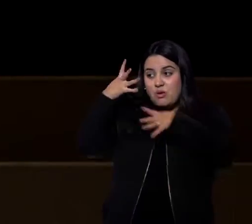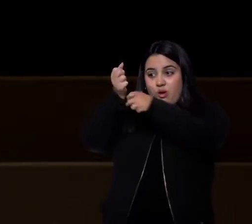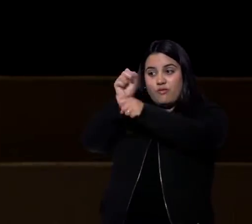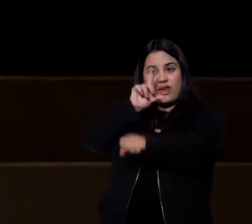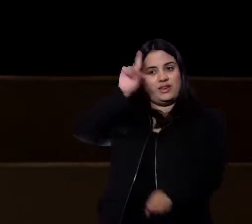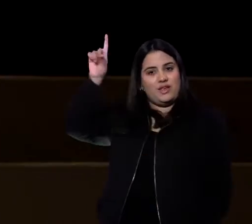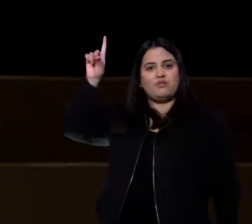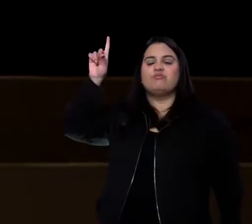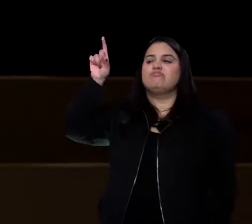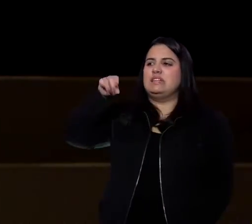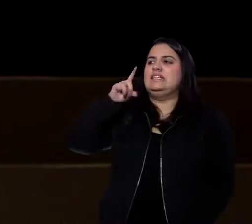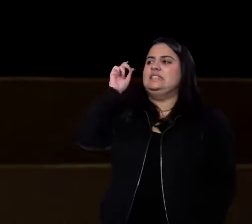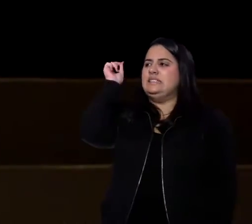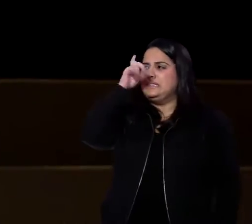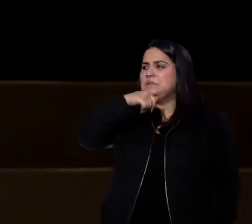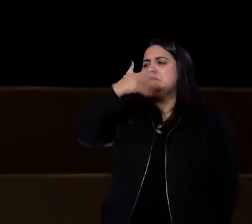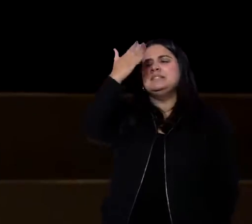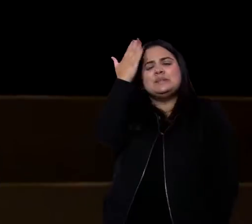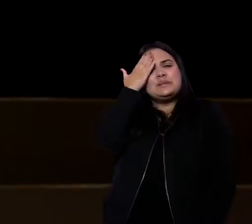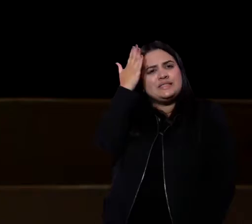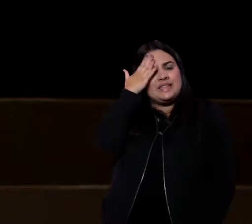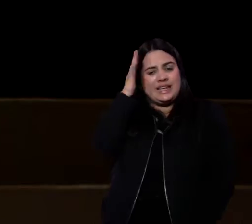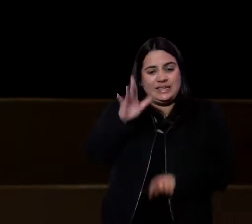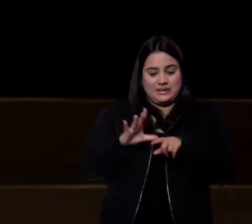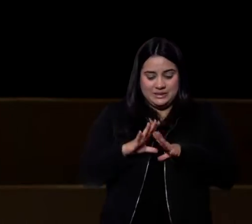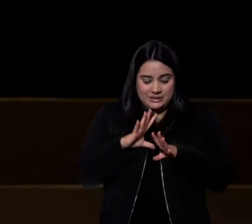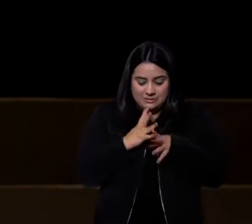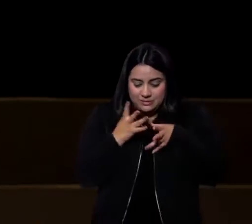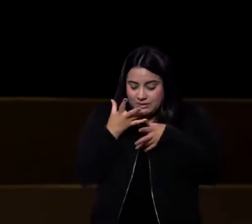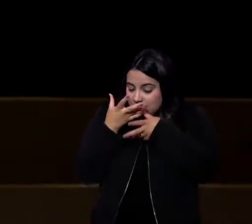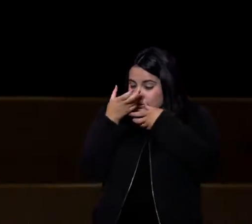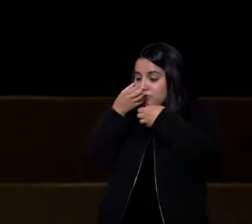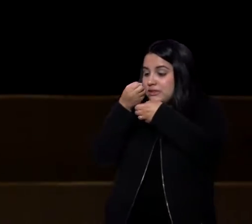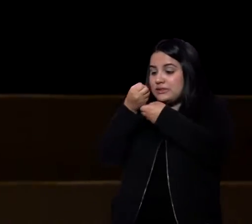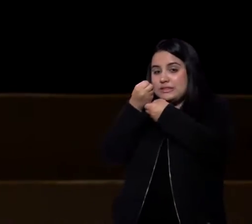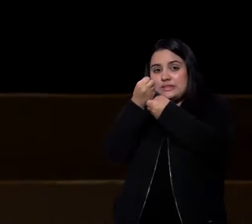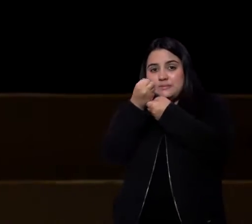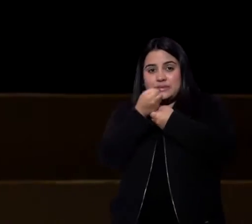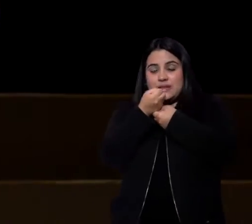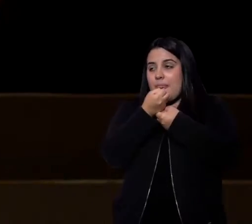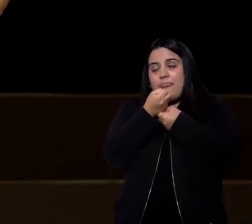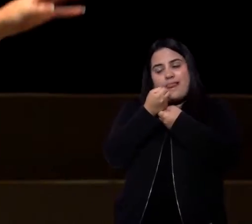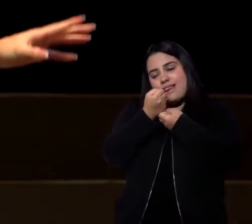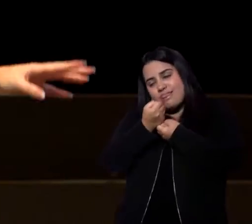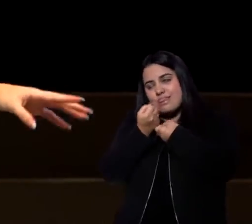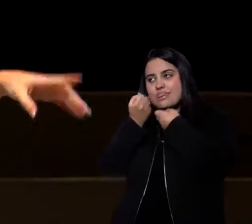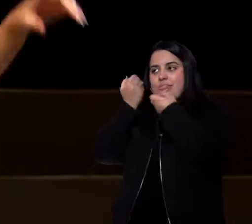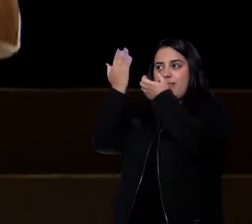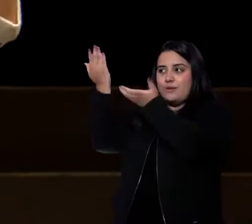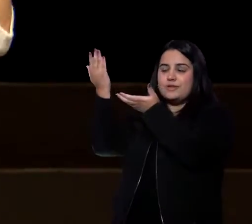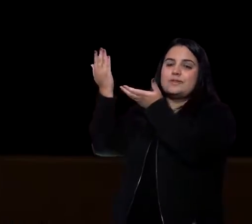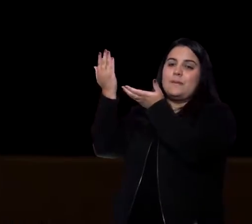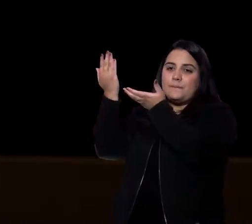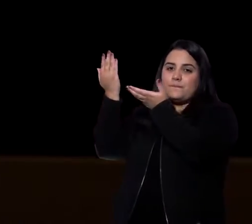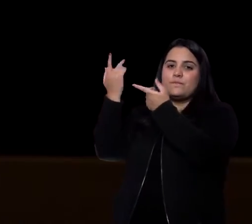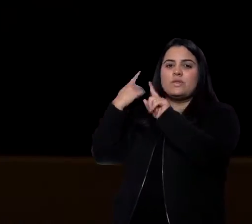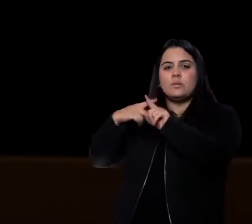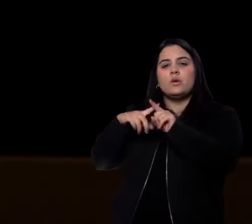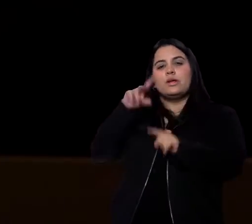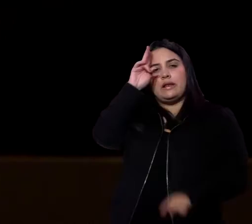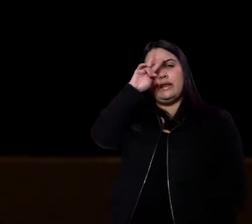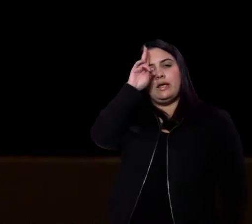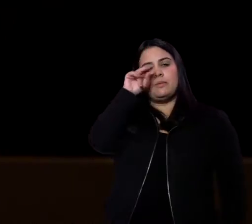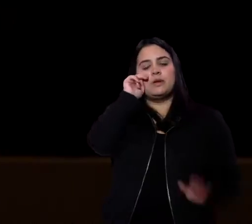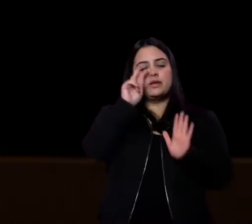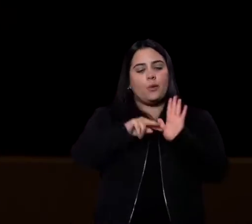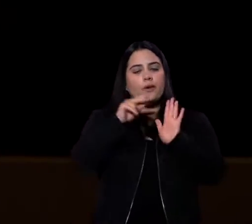difícil a gente confiar, a gente depositar toda a nossa confiança em Deus, porque, lembra que eu li lá a